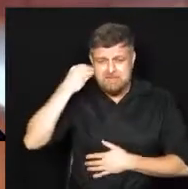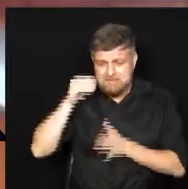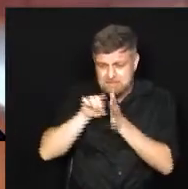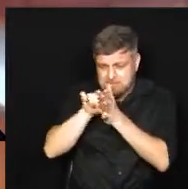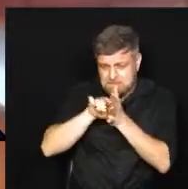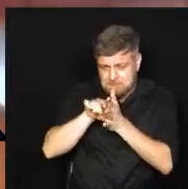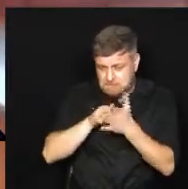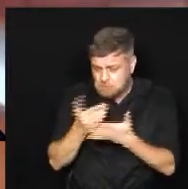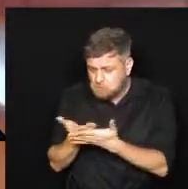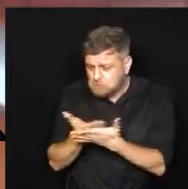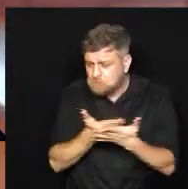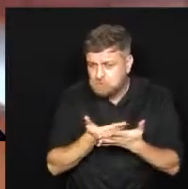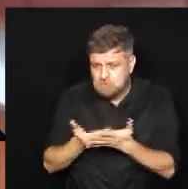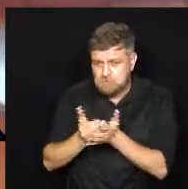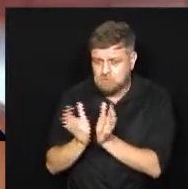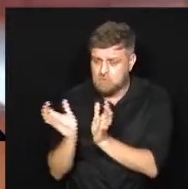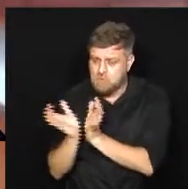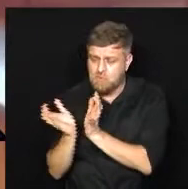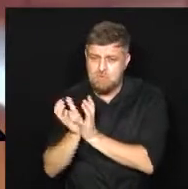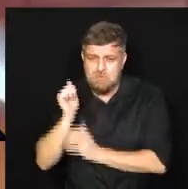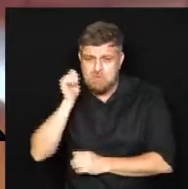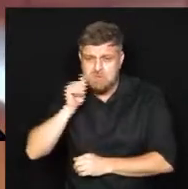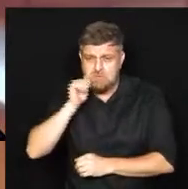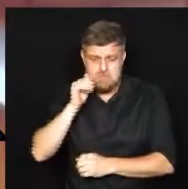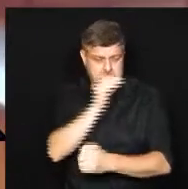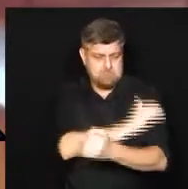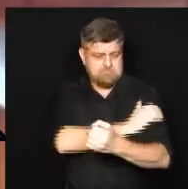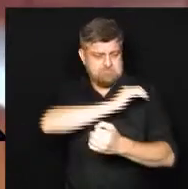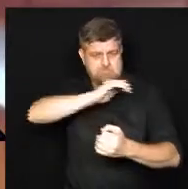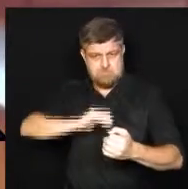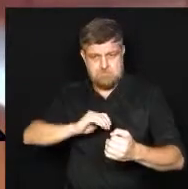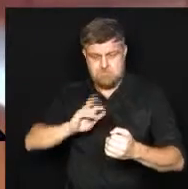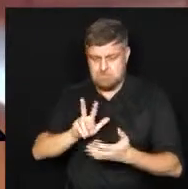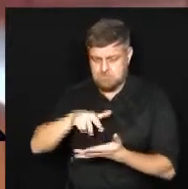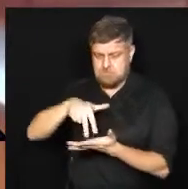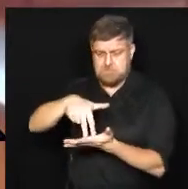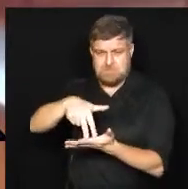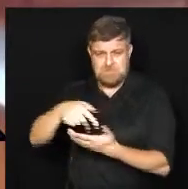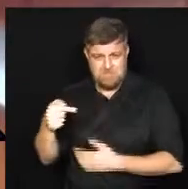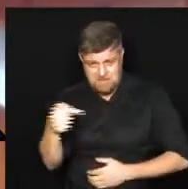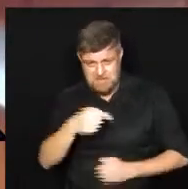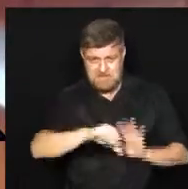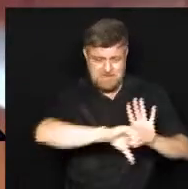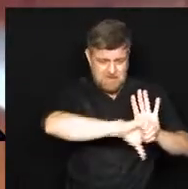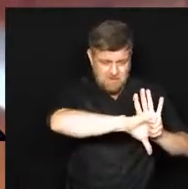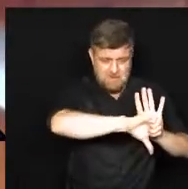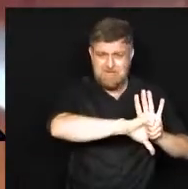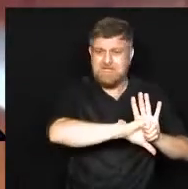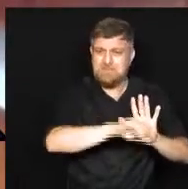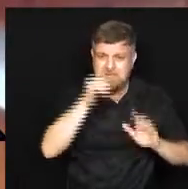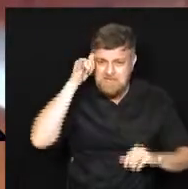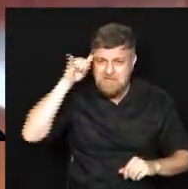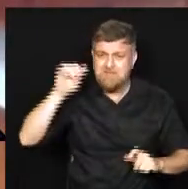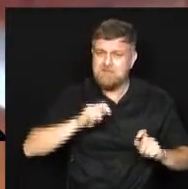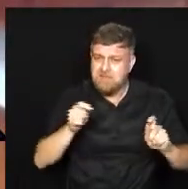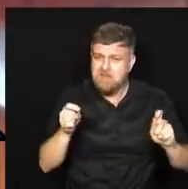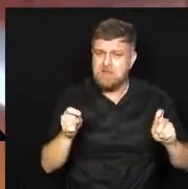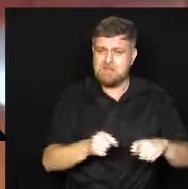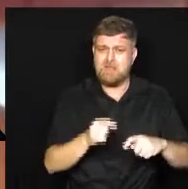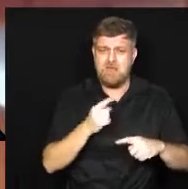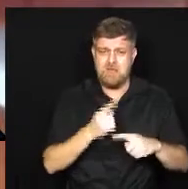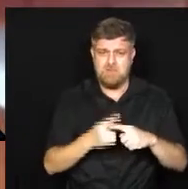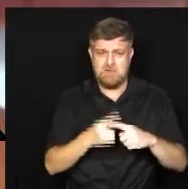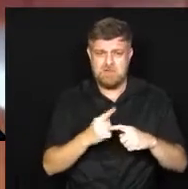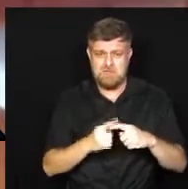dos órgãos, dos movimentos feministas, que o feminicídio é um crime que pode ser evitado, porque ele é